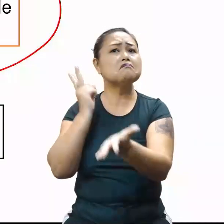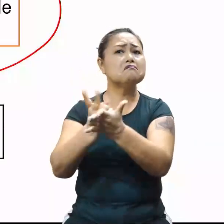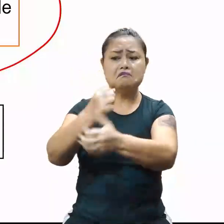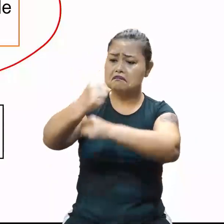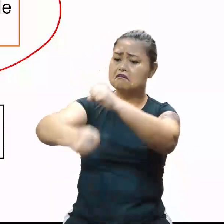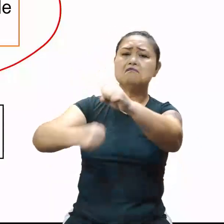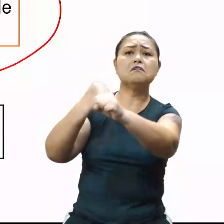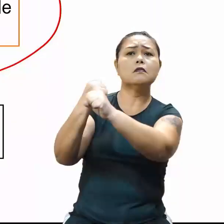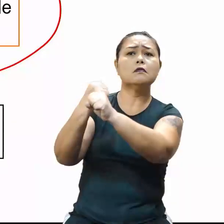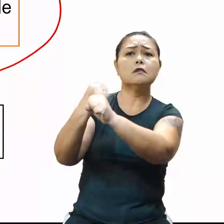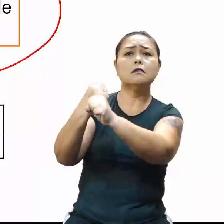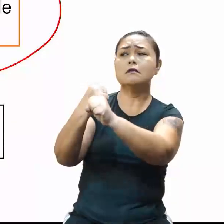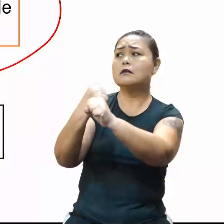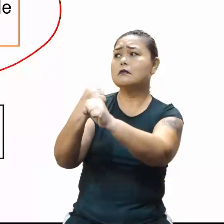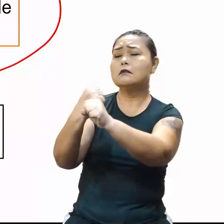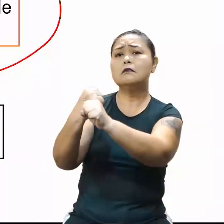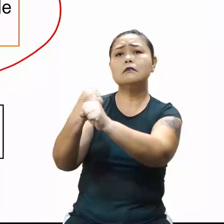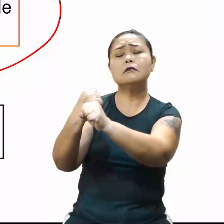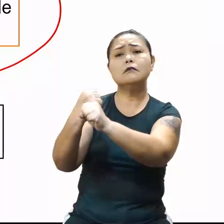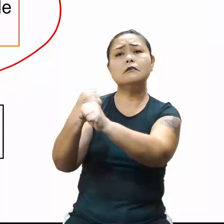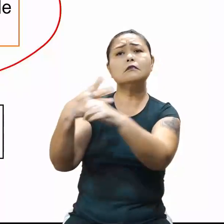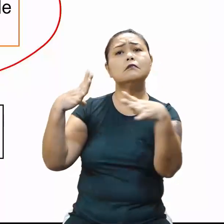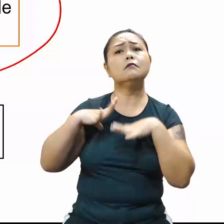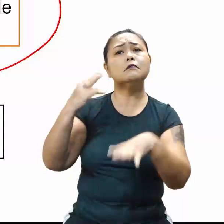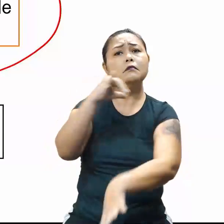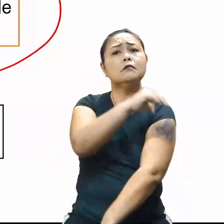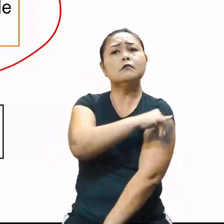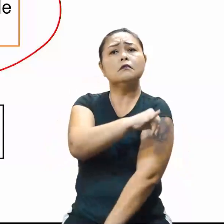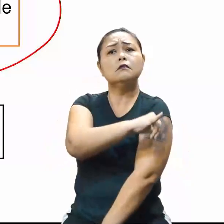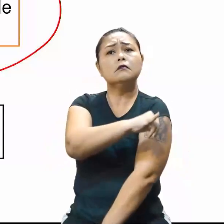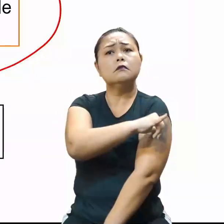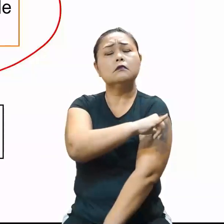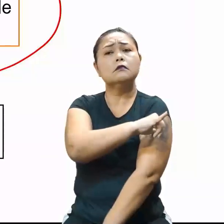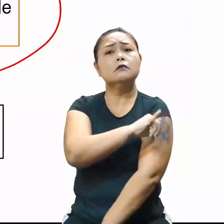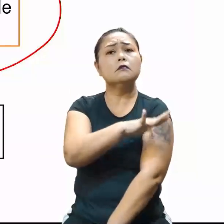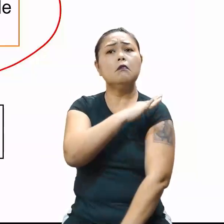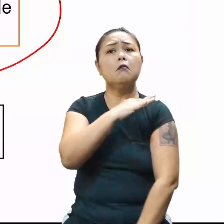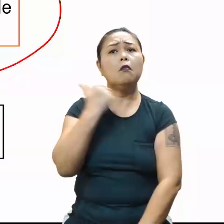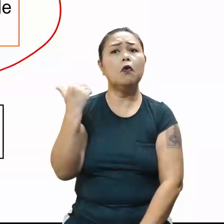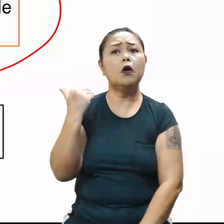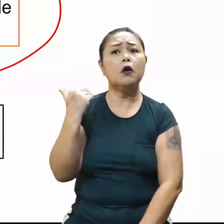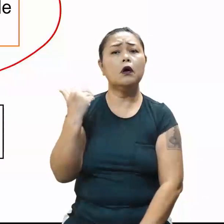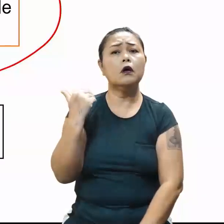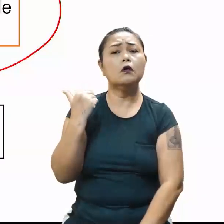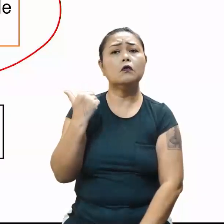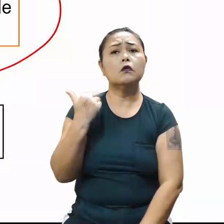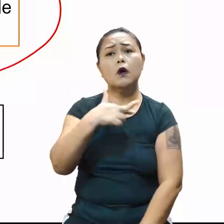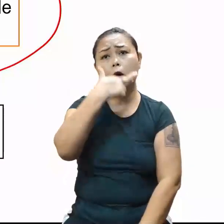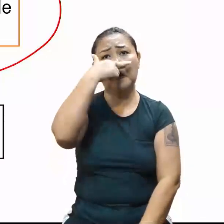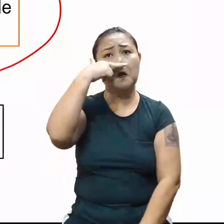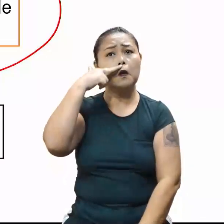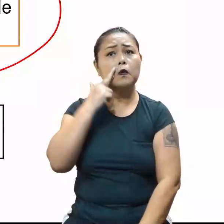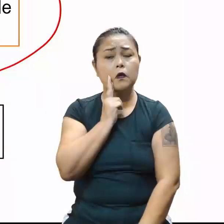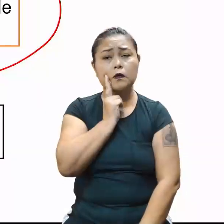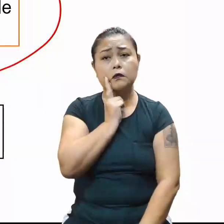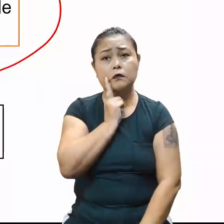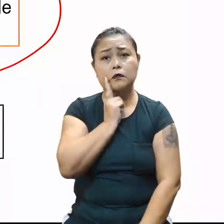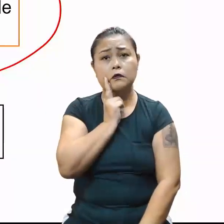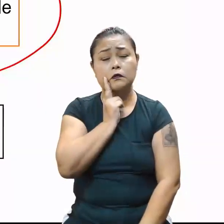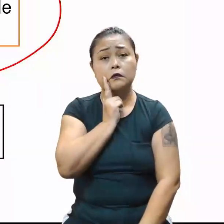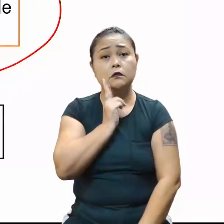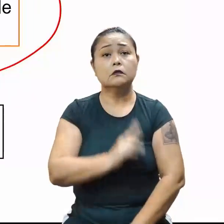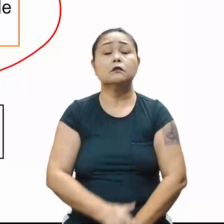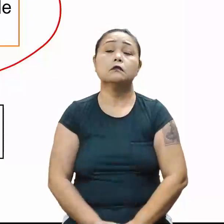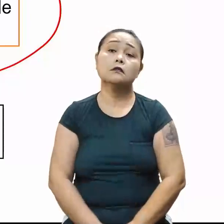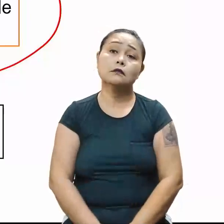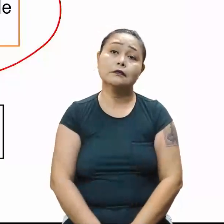ano, na cidade do Rio de Janeiro, morre Cândido Mariano da